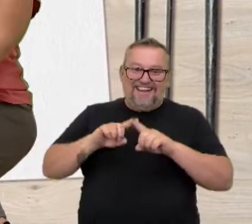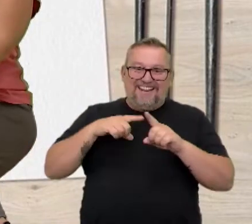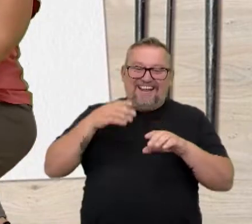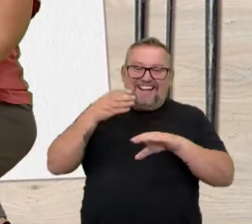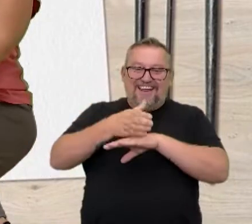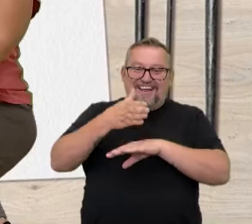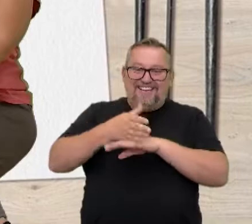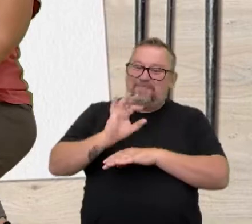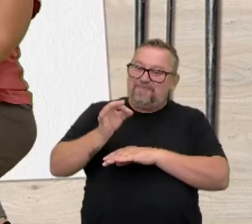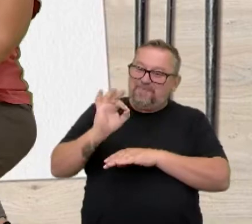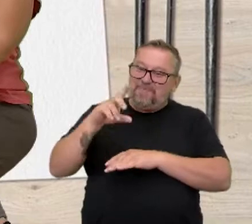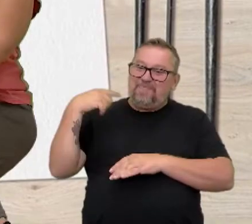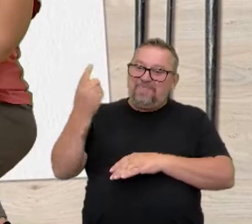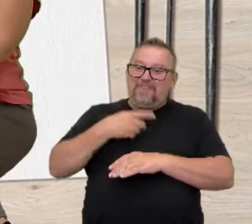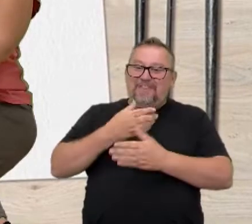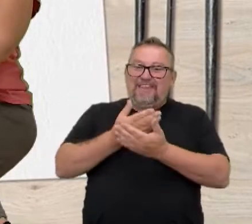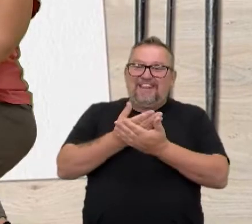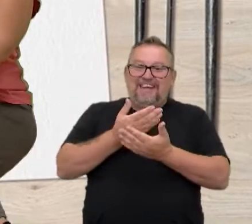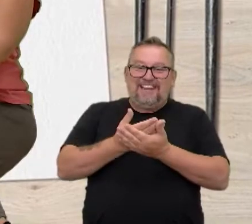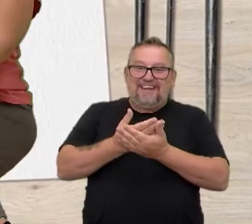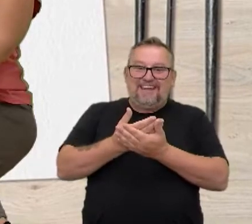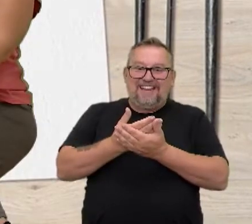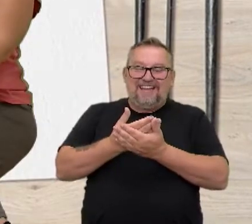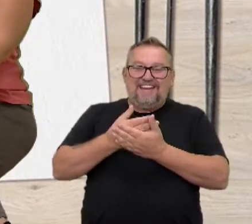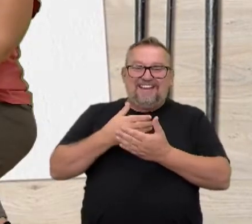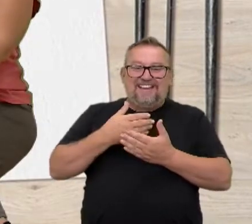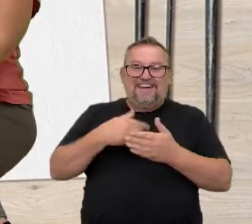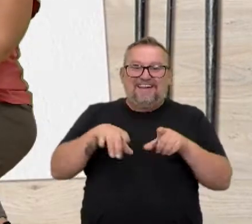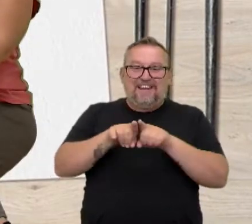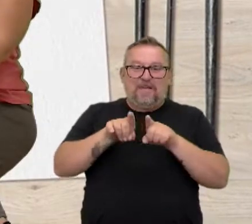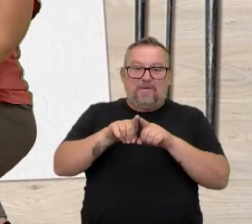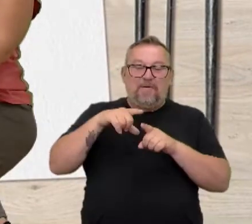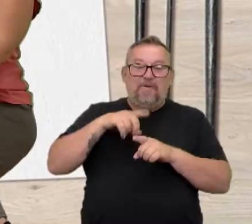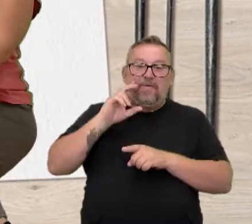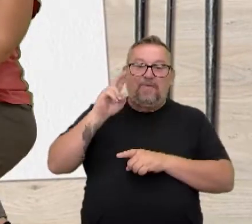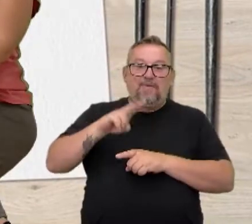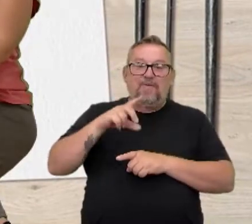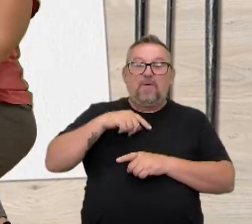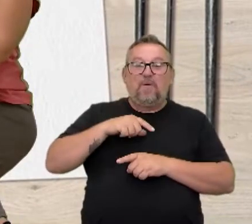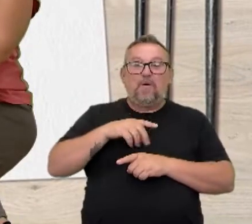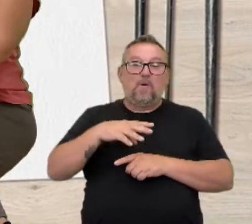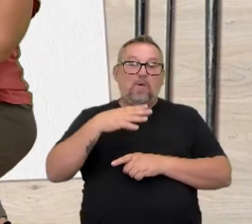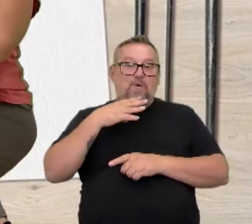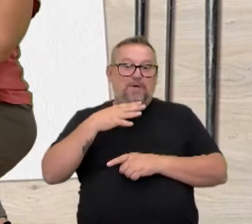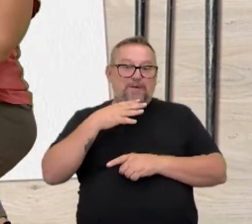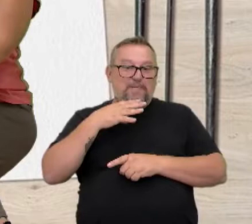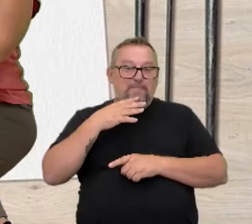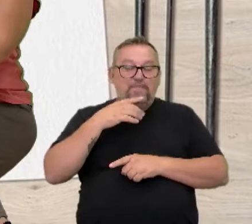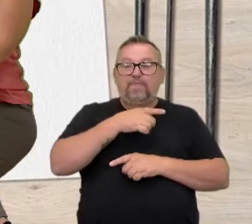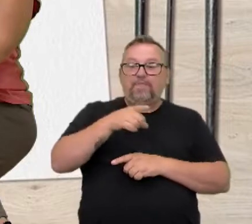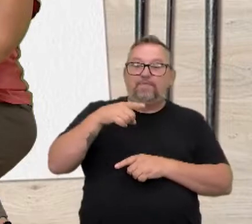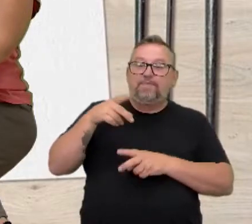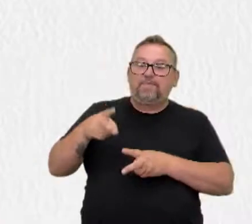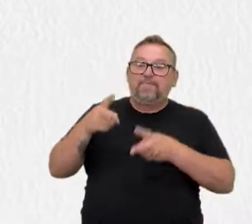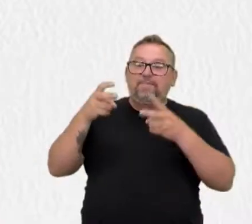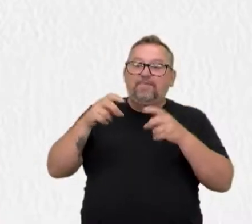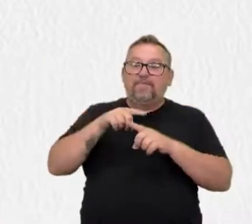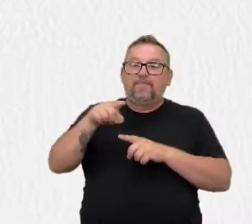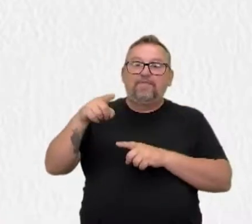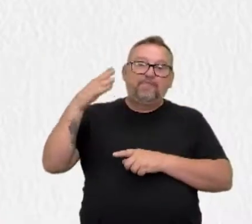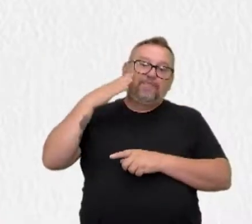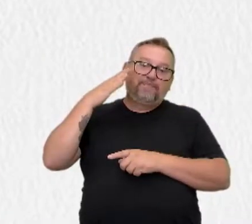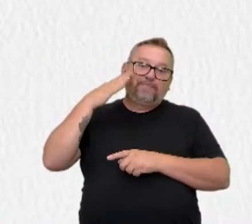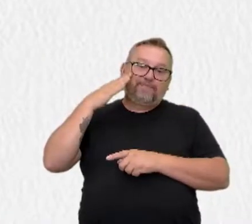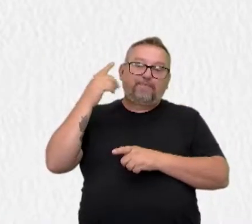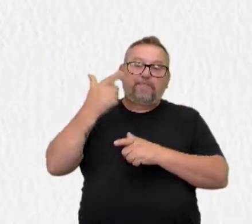participando ativamente aqui conosco, né, dessa aula. E a gente retoma. O que você conhece? O que você percebe? O que você